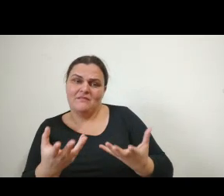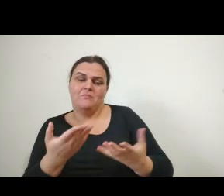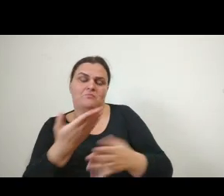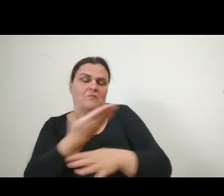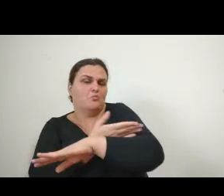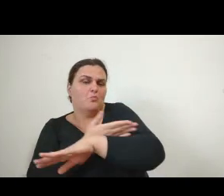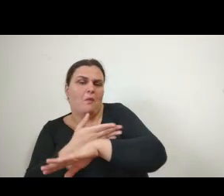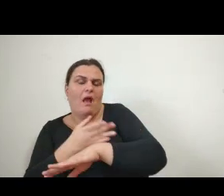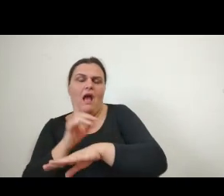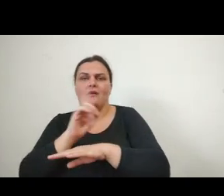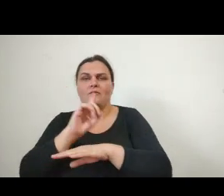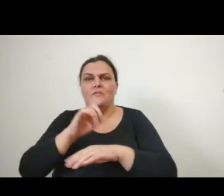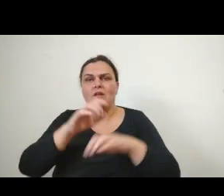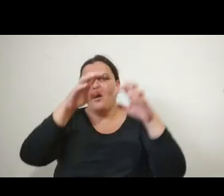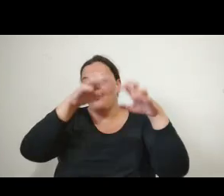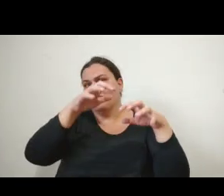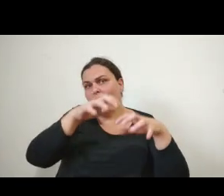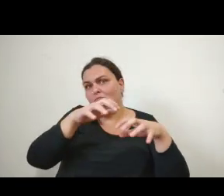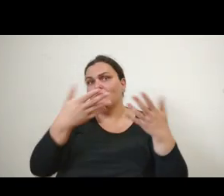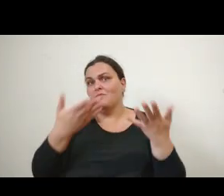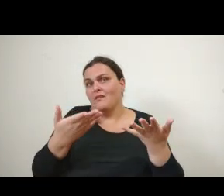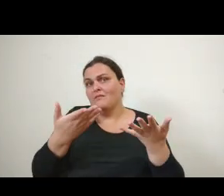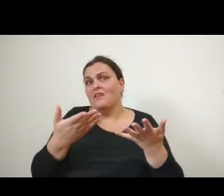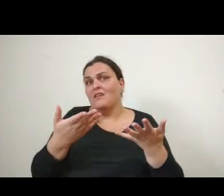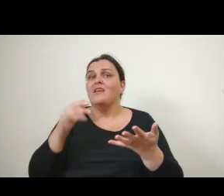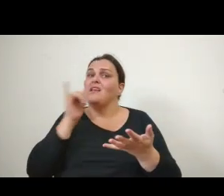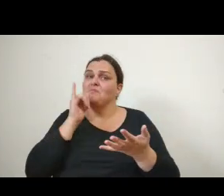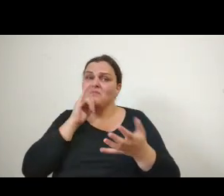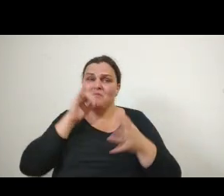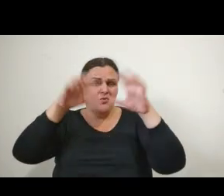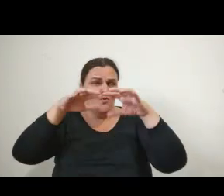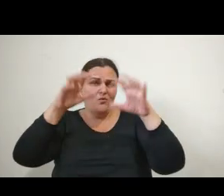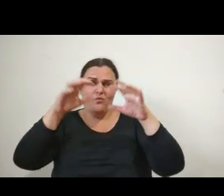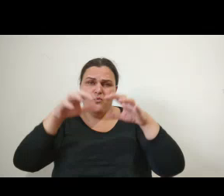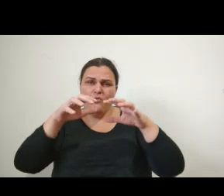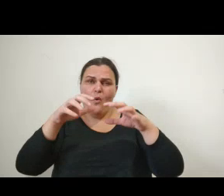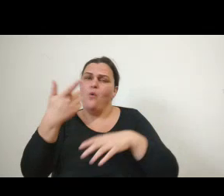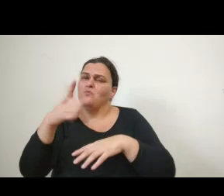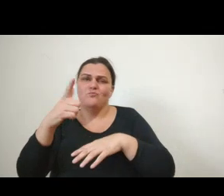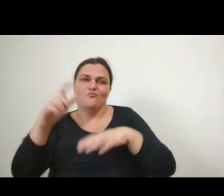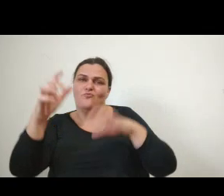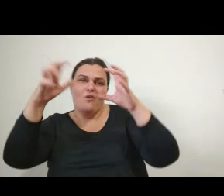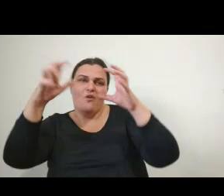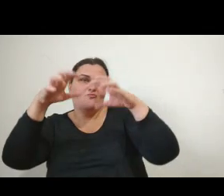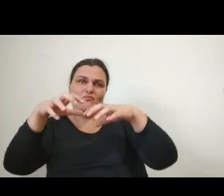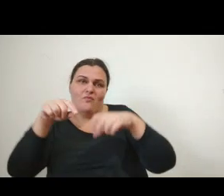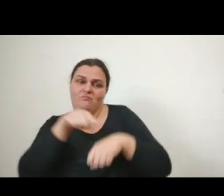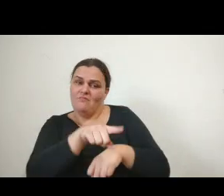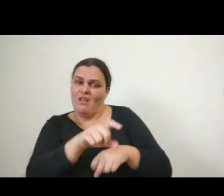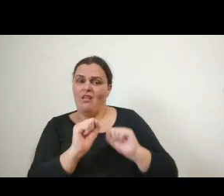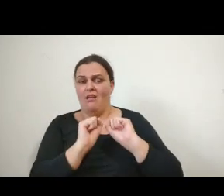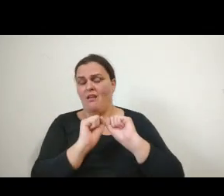Brasil, de repente não vai mais poder ser cultivada naquela região, pelo menos,